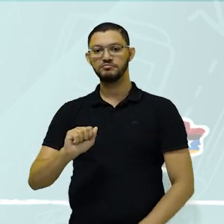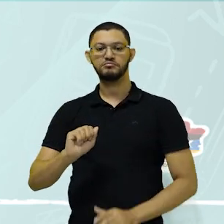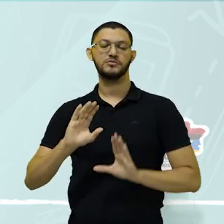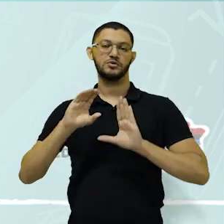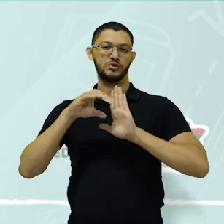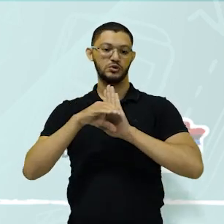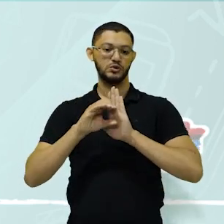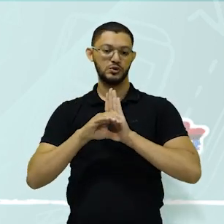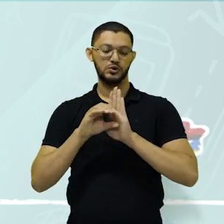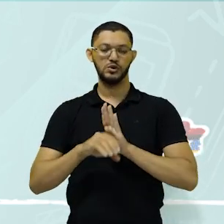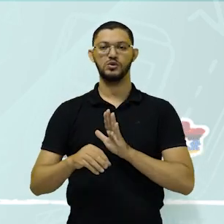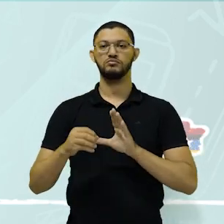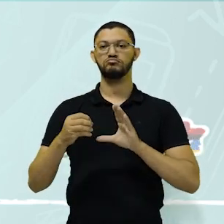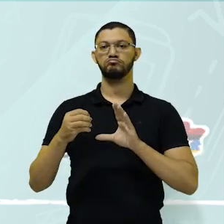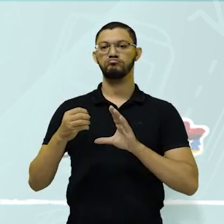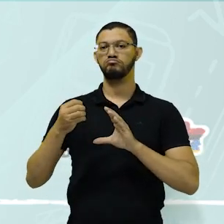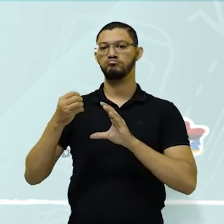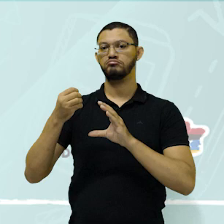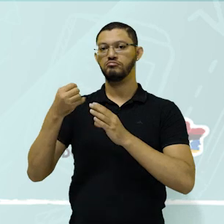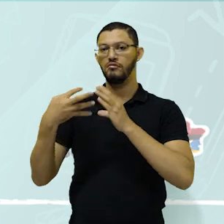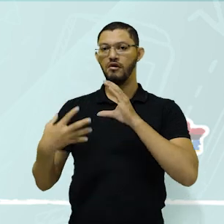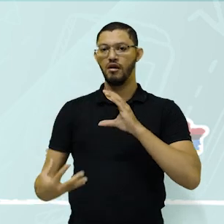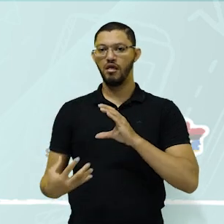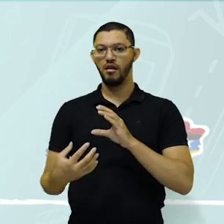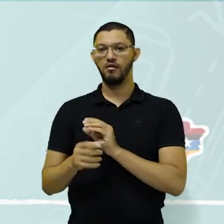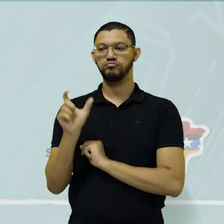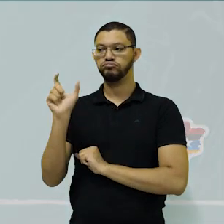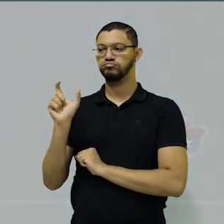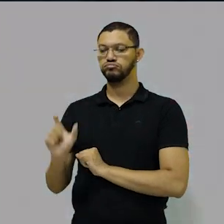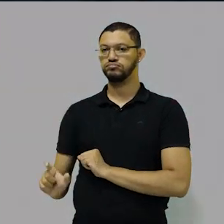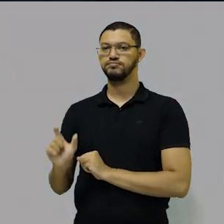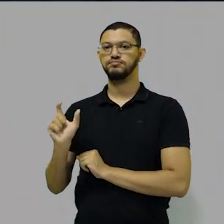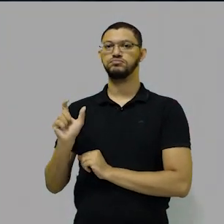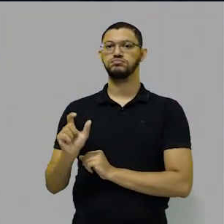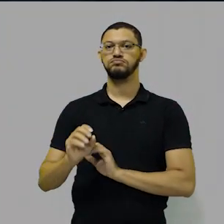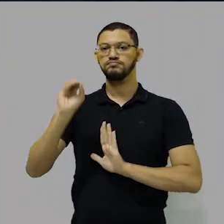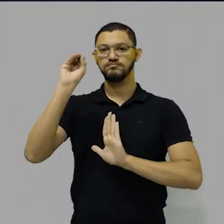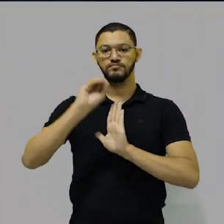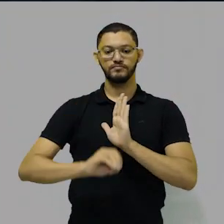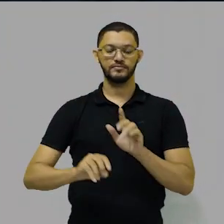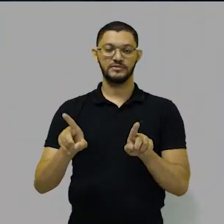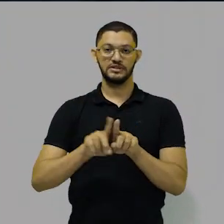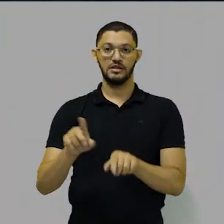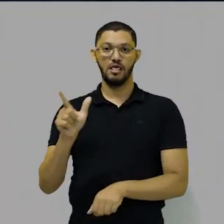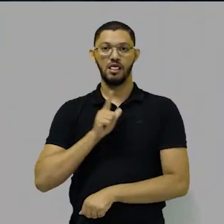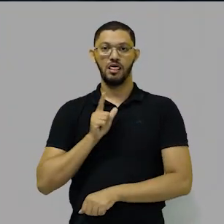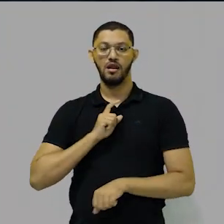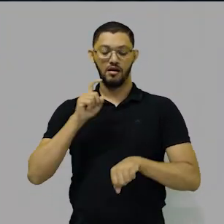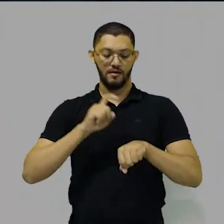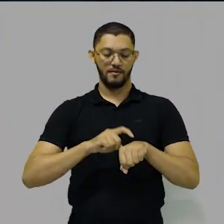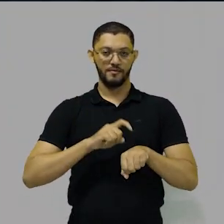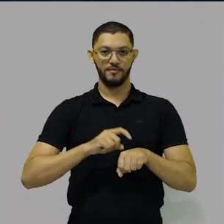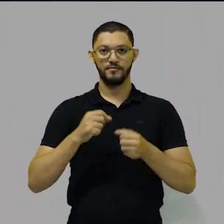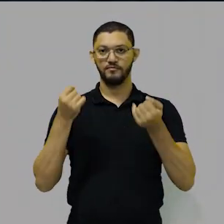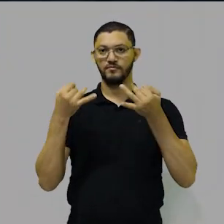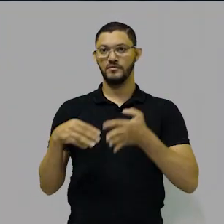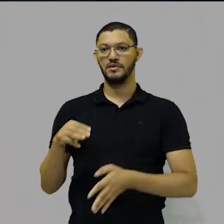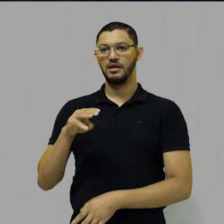definição, classificação, a sua nomenclatura oficial e vamos ter um momento que vamos falar